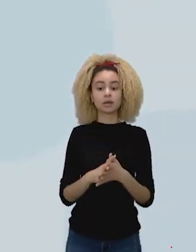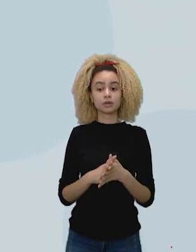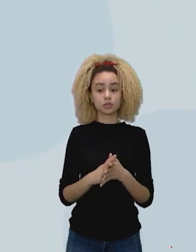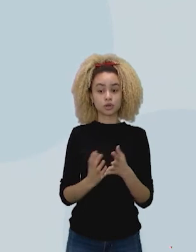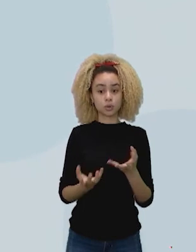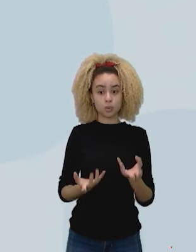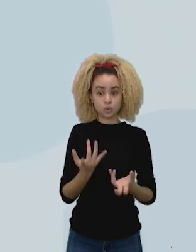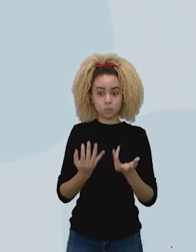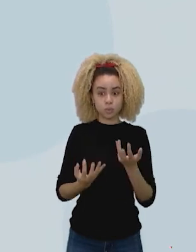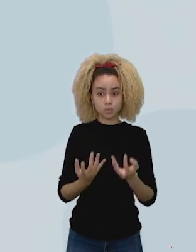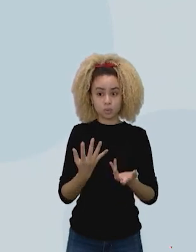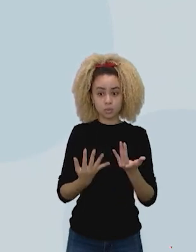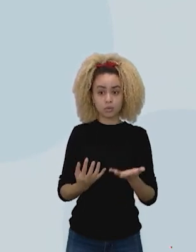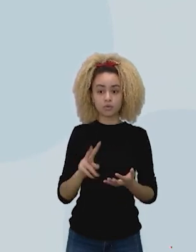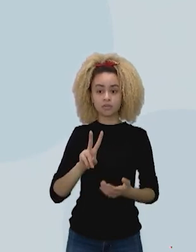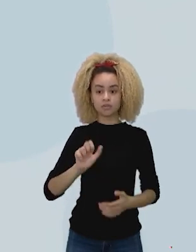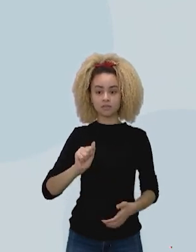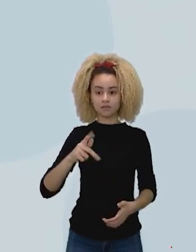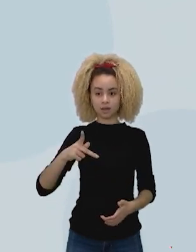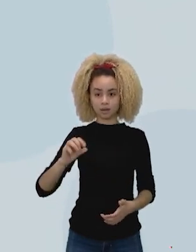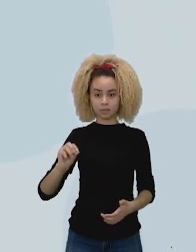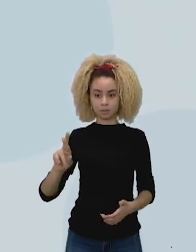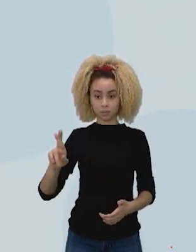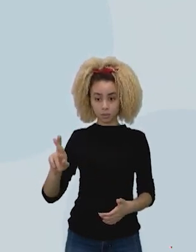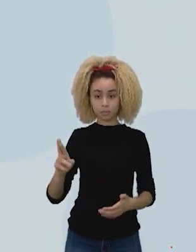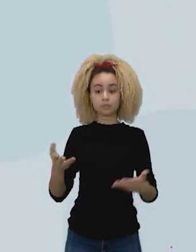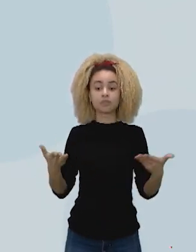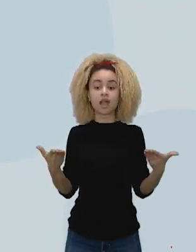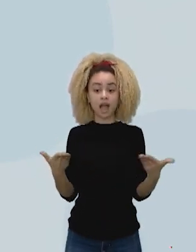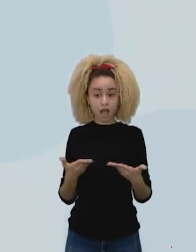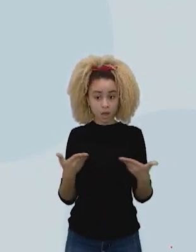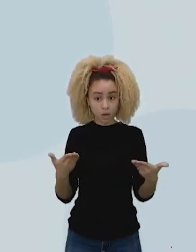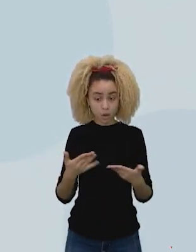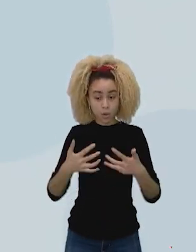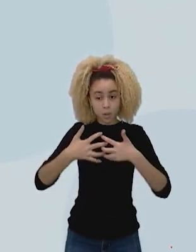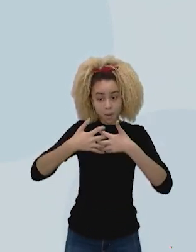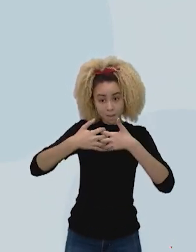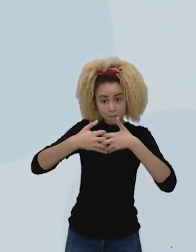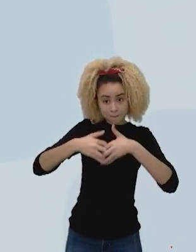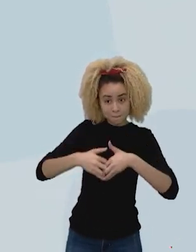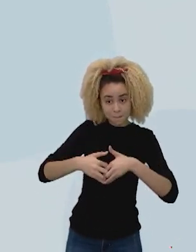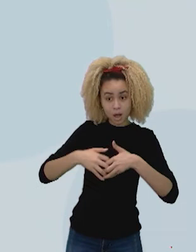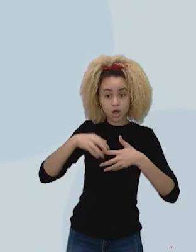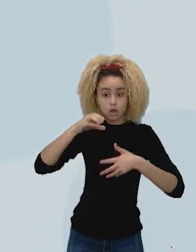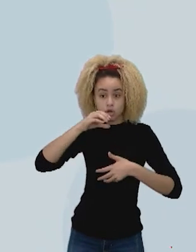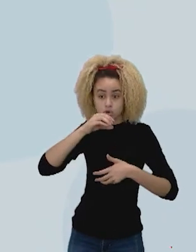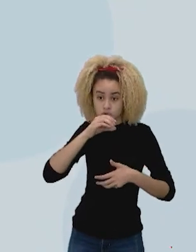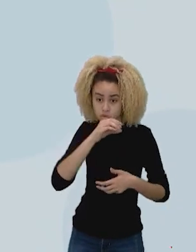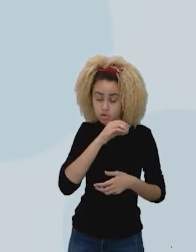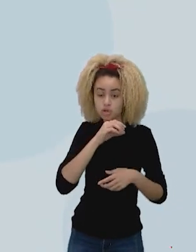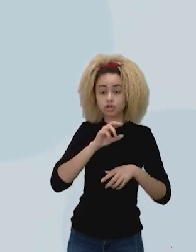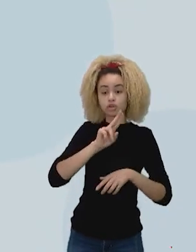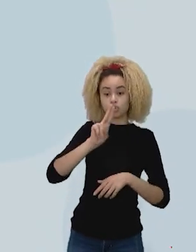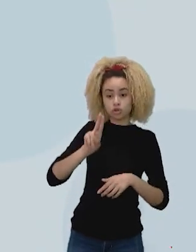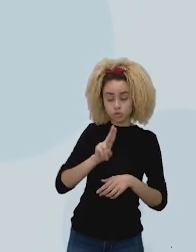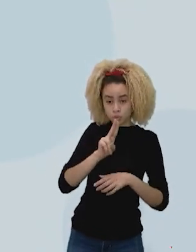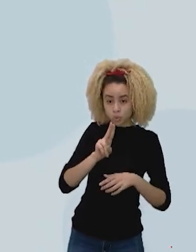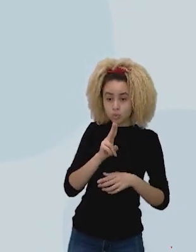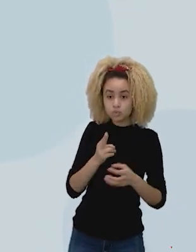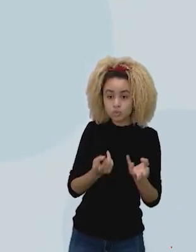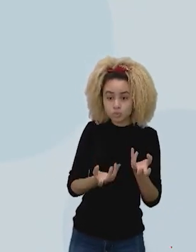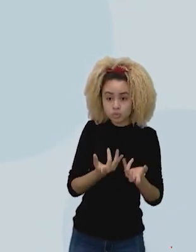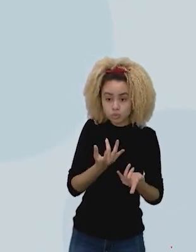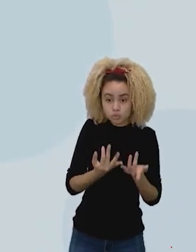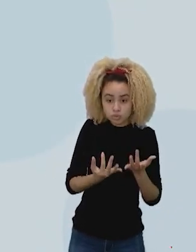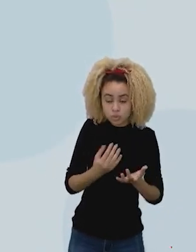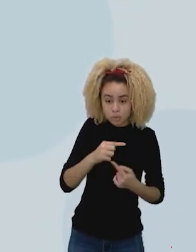vapor. Agora eu quero que você coloque aí para mim uma máquina térmica que usa também a fonte quente, que transforma